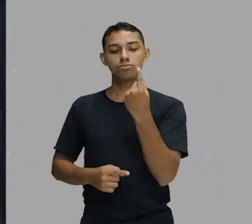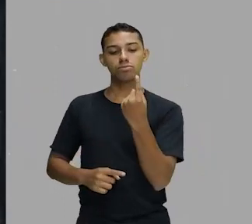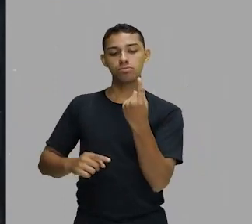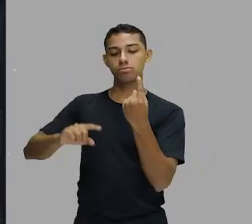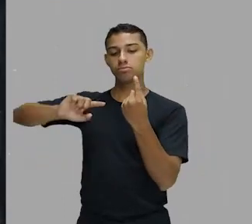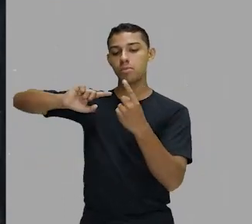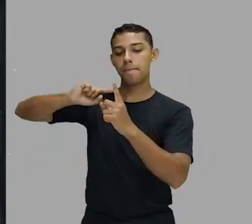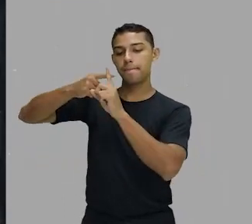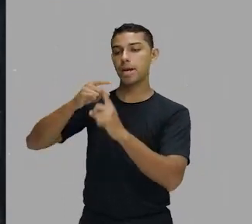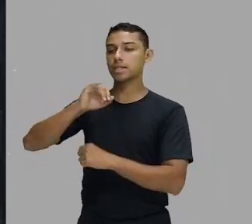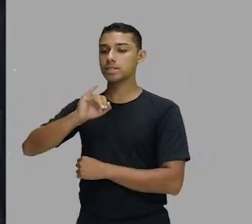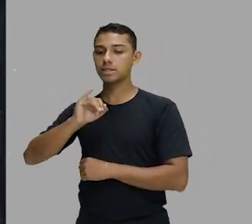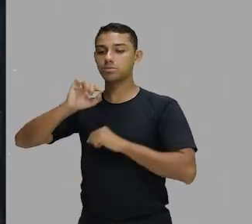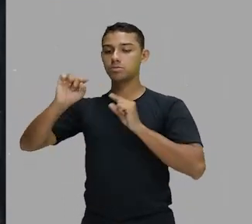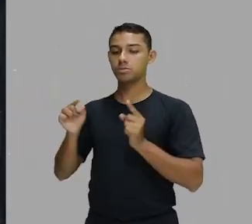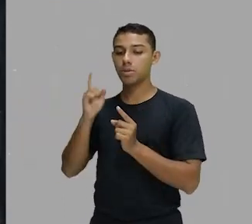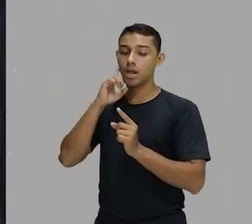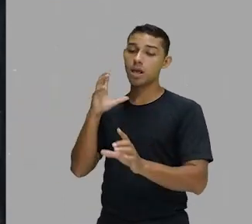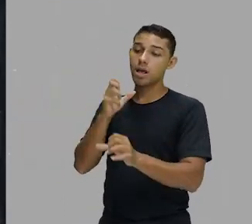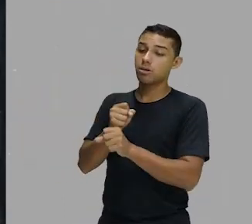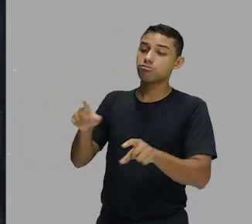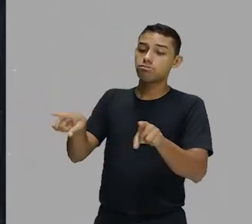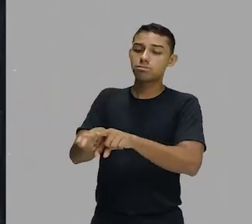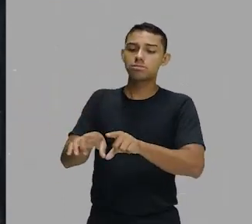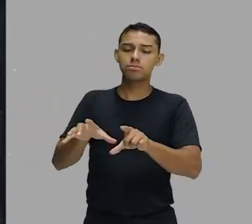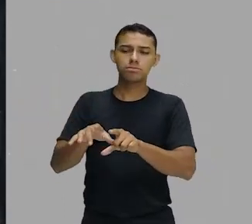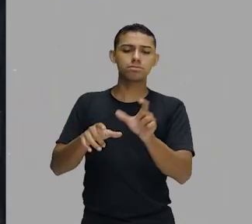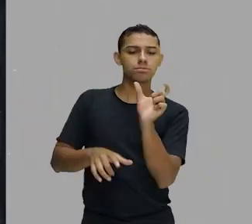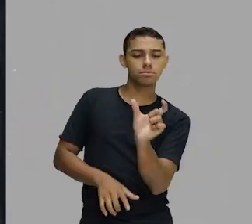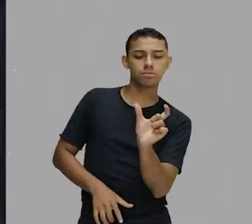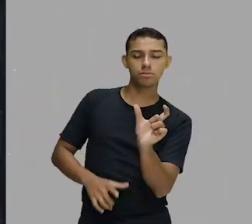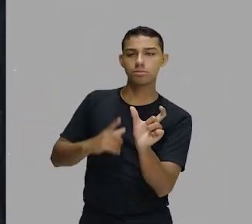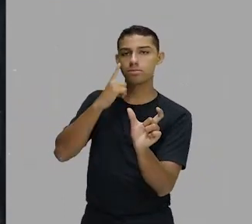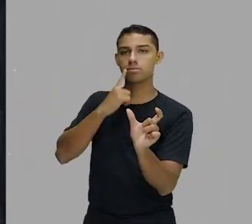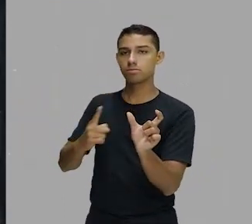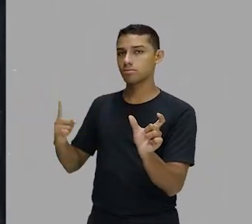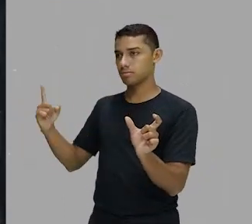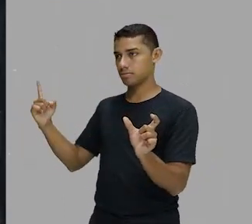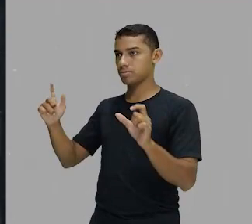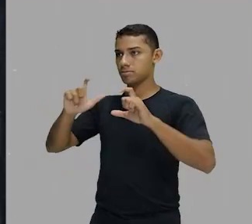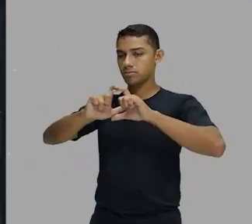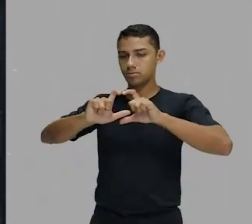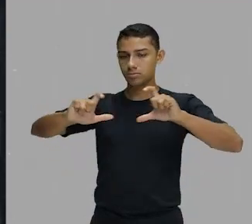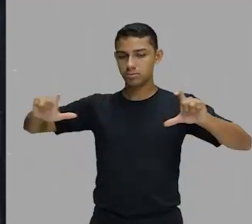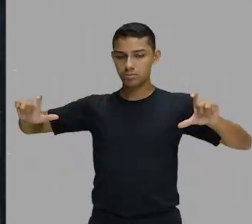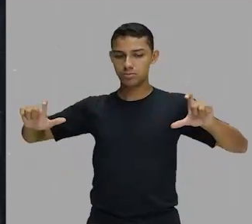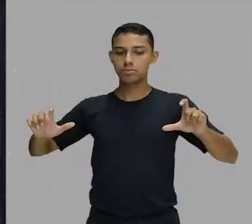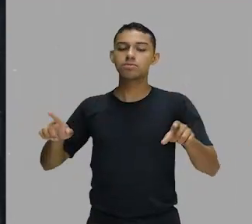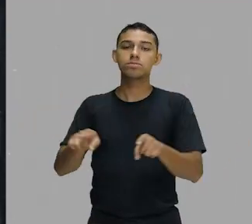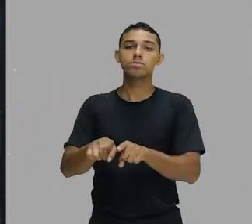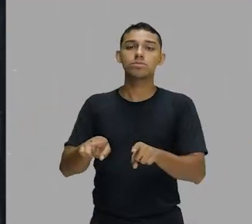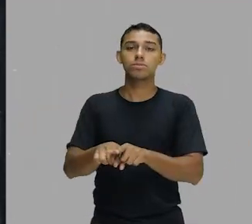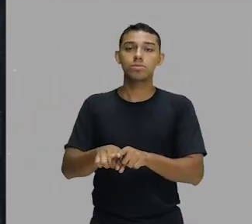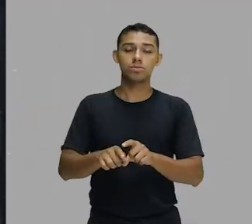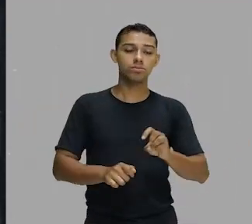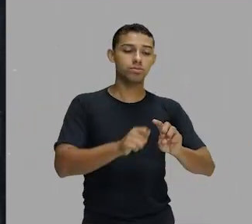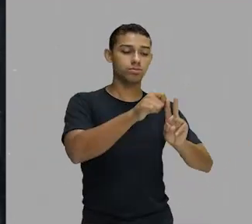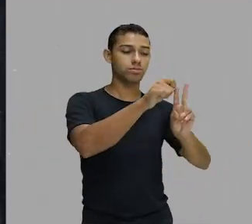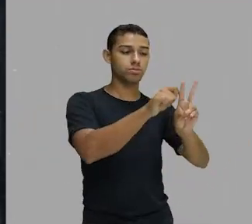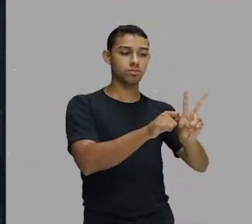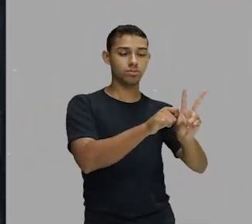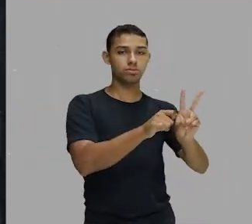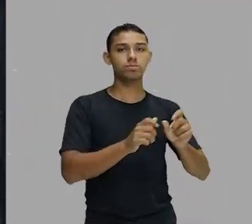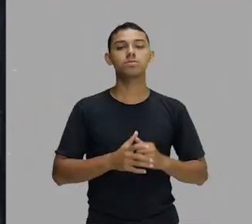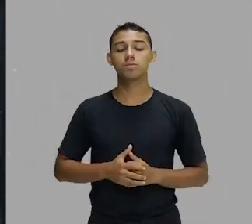tenho esse montante 1 sendo multiplicado pela taxa, agora para o mês 2.